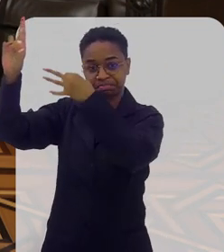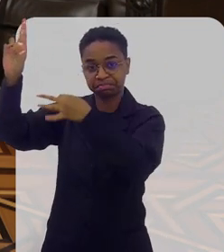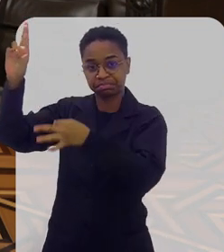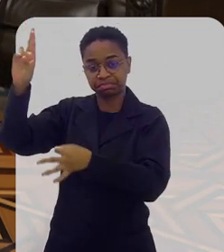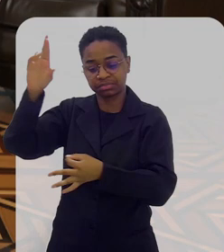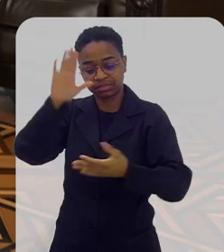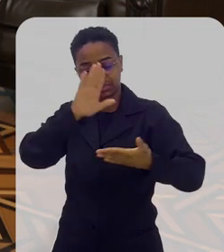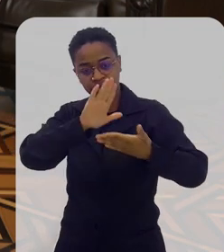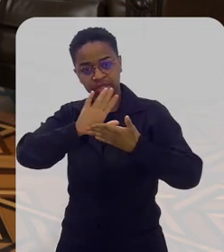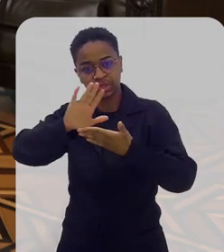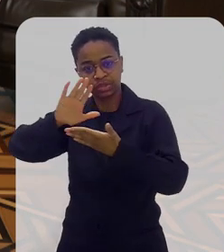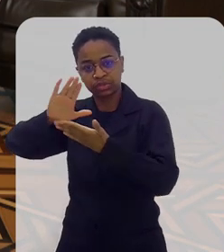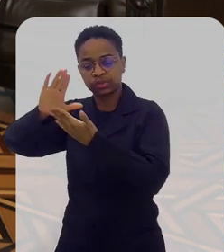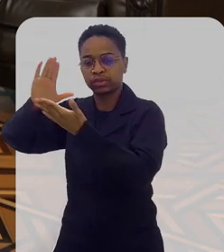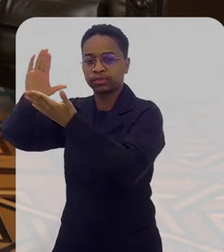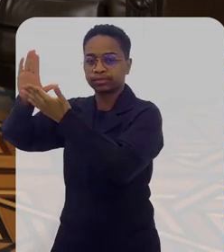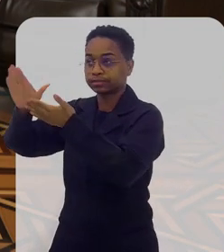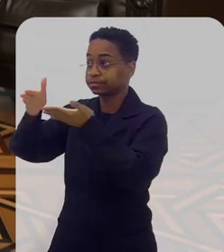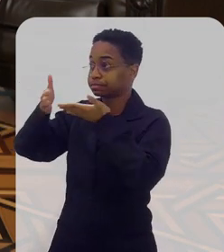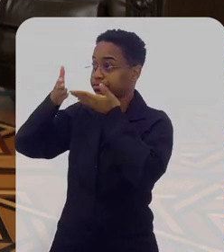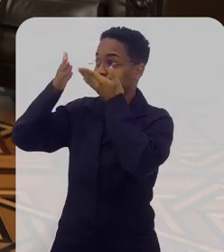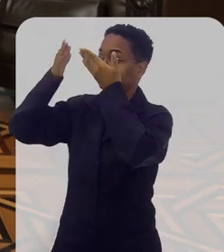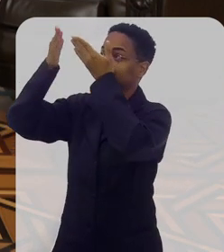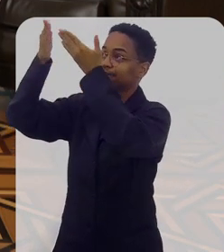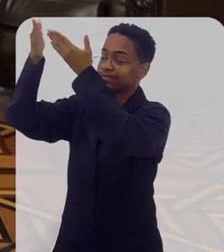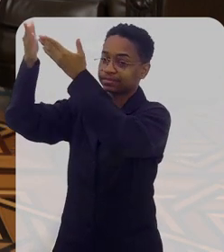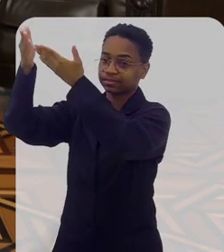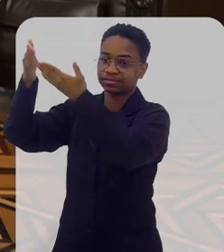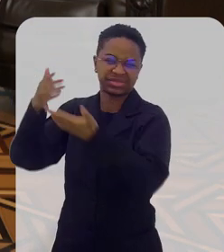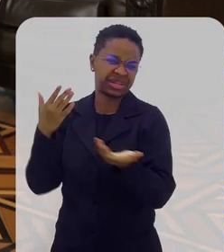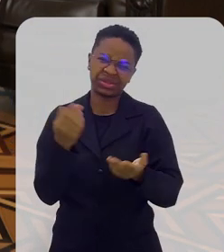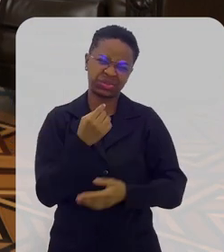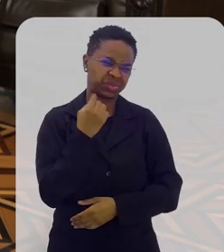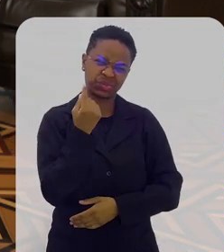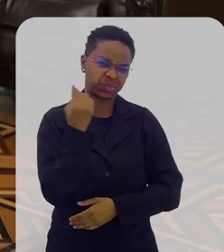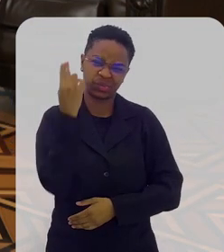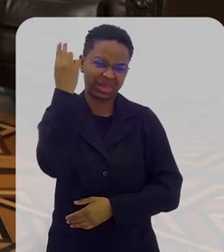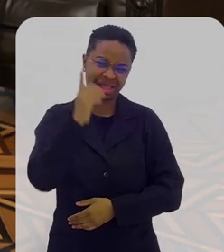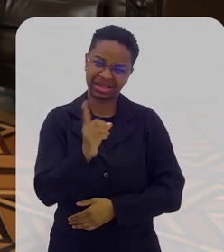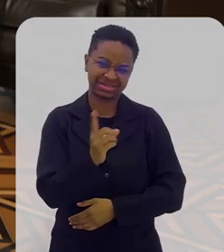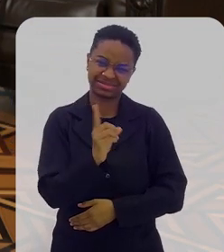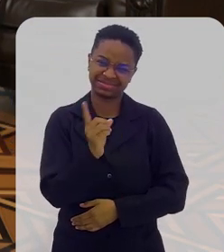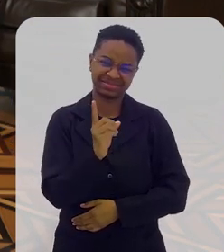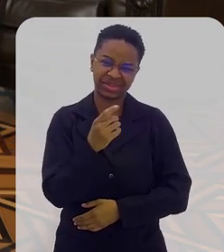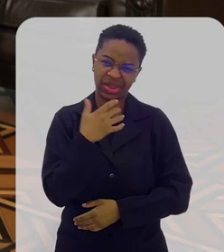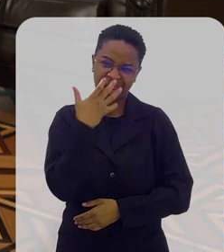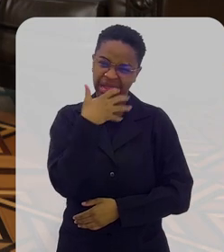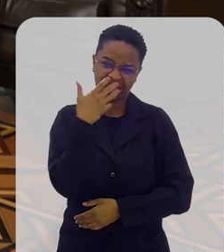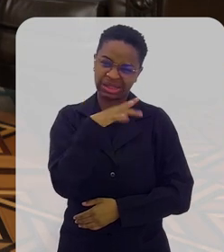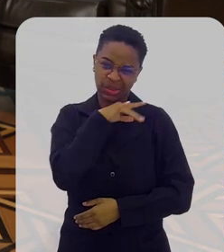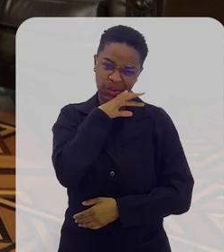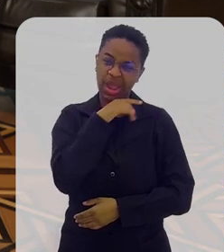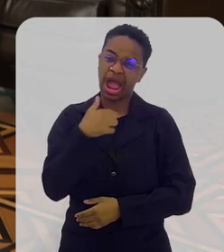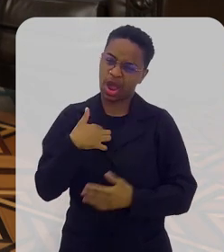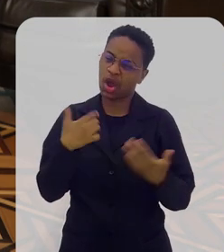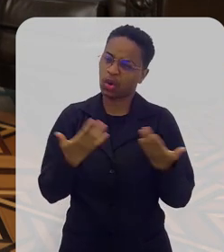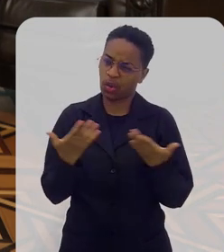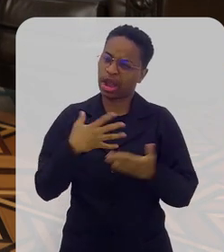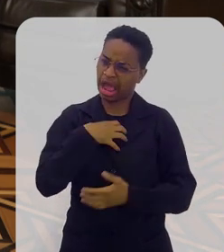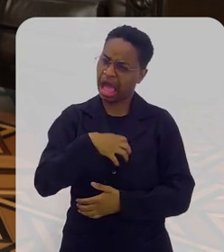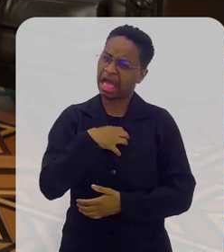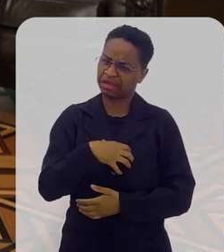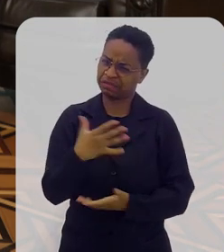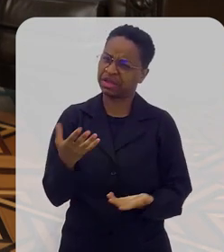É o Senhor. E muito digno de louvor. Eu não tenho jeito não, Jéssica. Ô, Jéssica, você me deixou agora mais com raiva. Que bom. Não, que bom que ele é um bom,